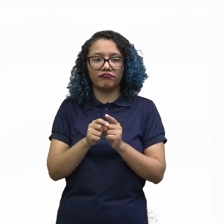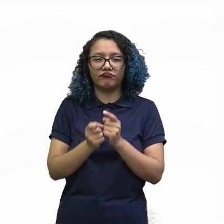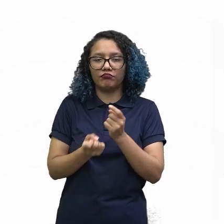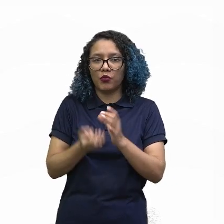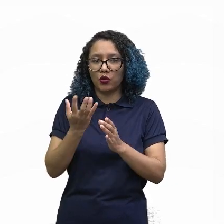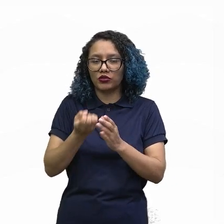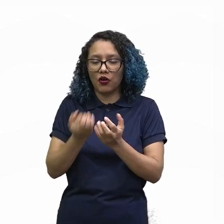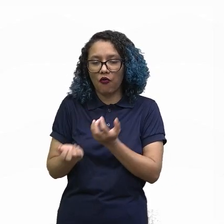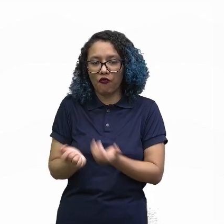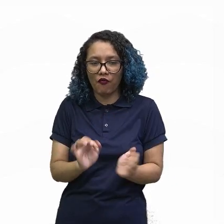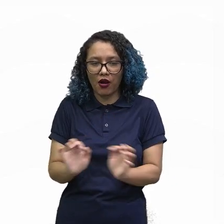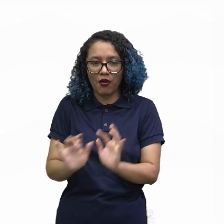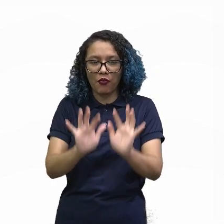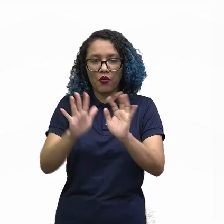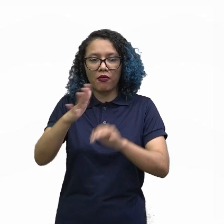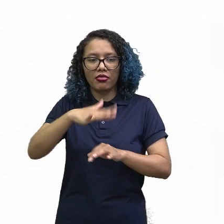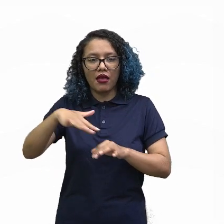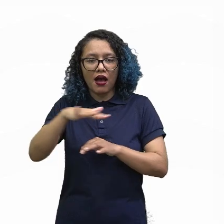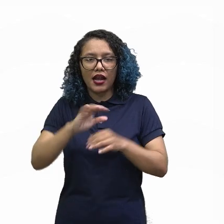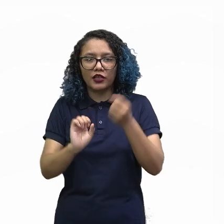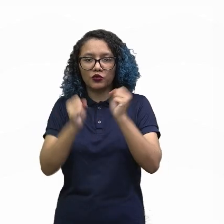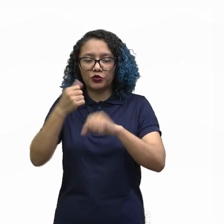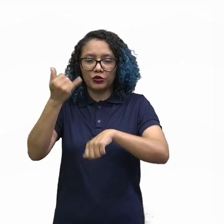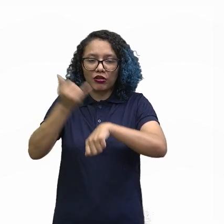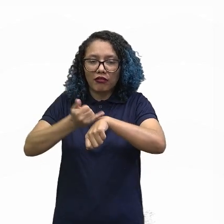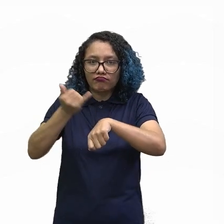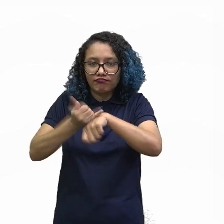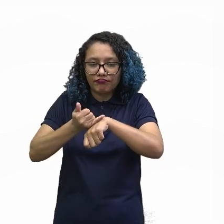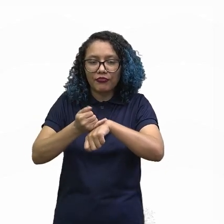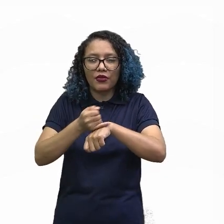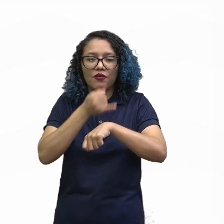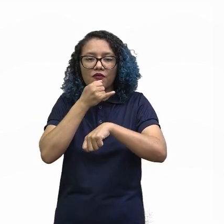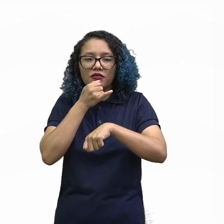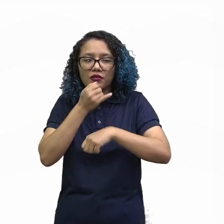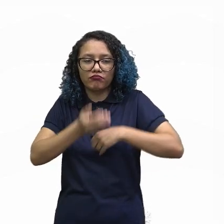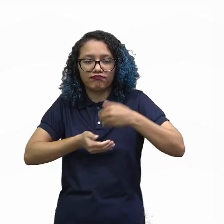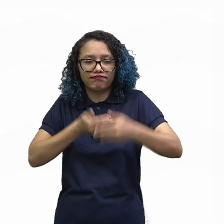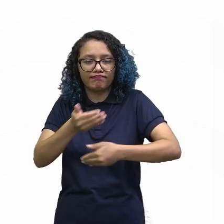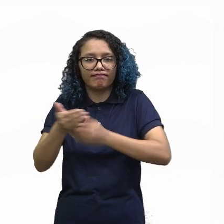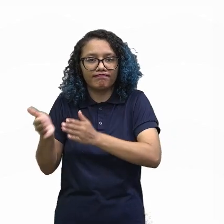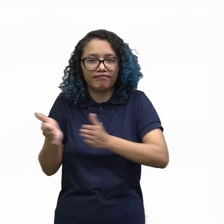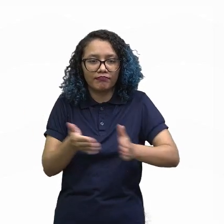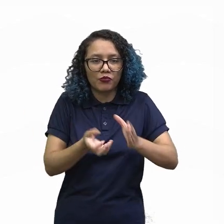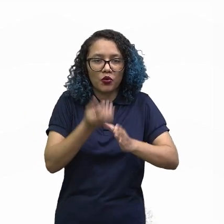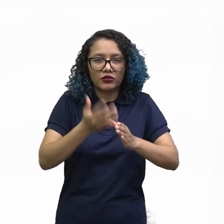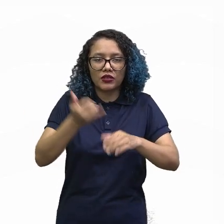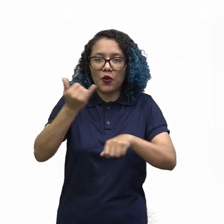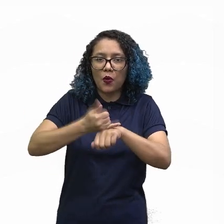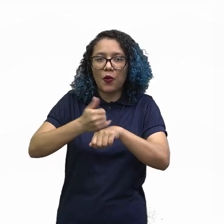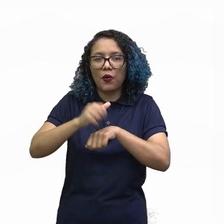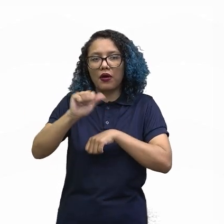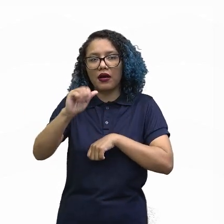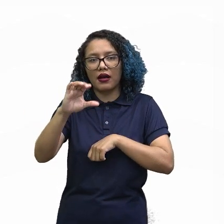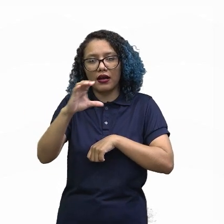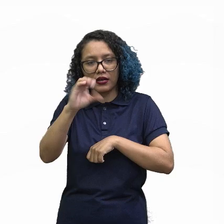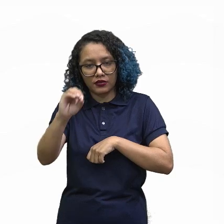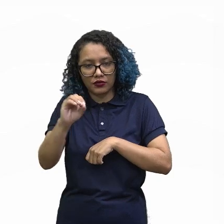Na indústria siderúrgica, utilizado no processo de produção de aço, conhecido aí como